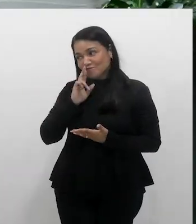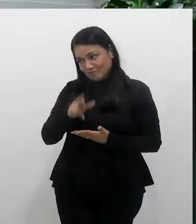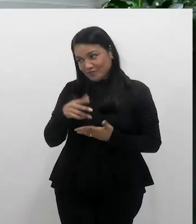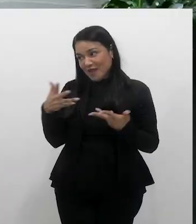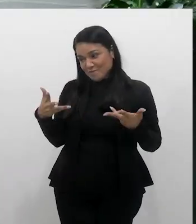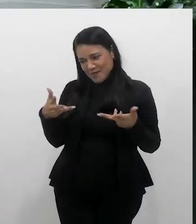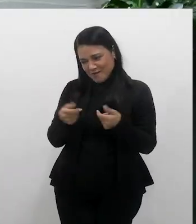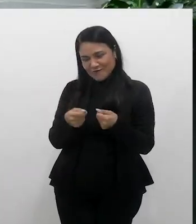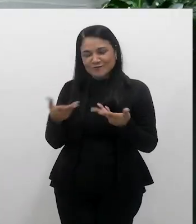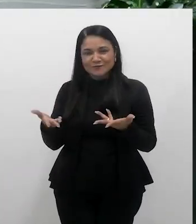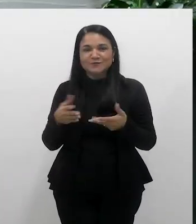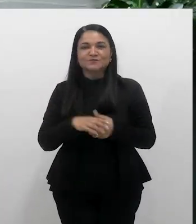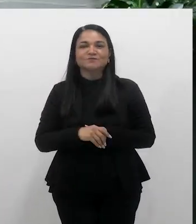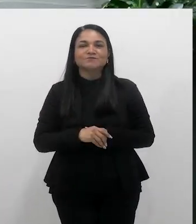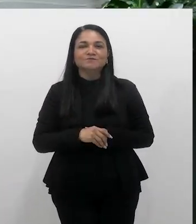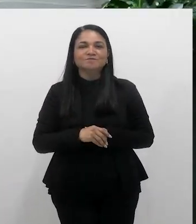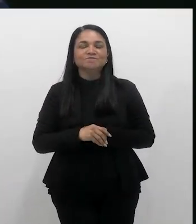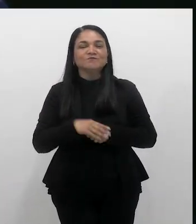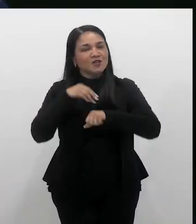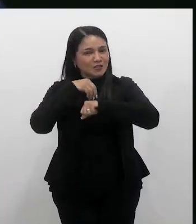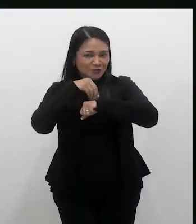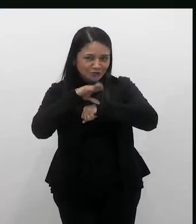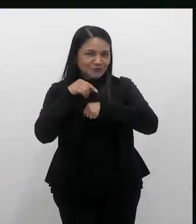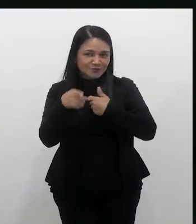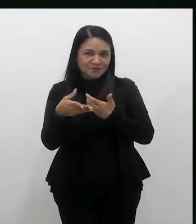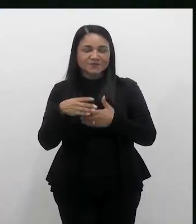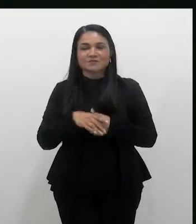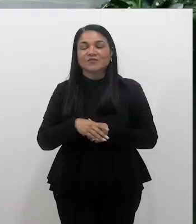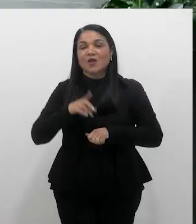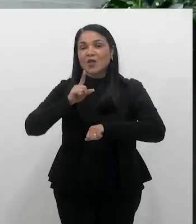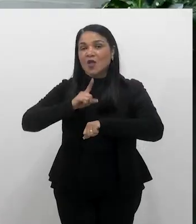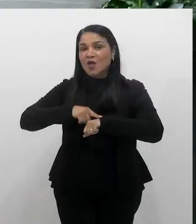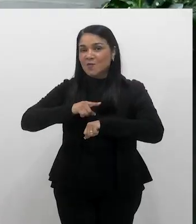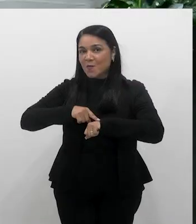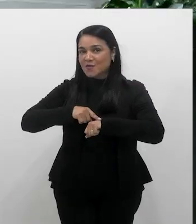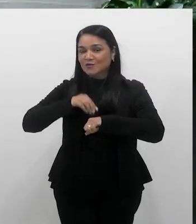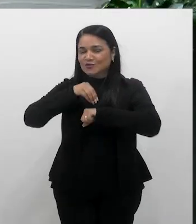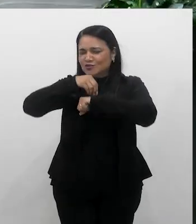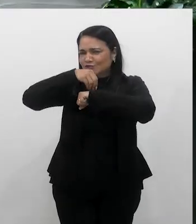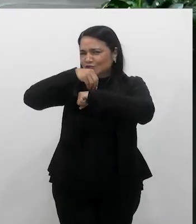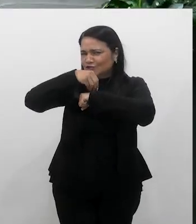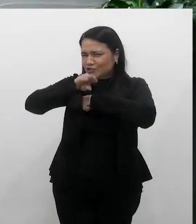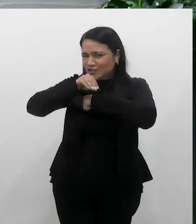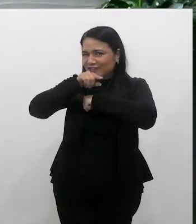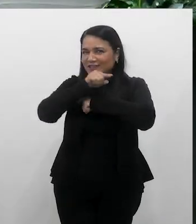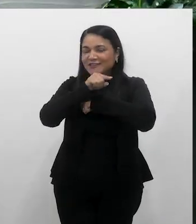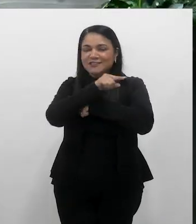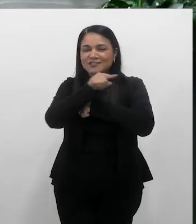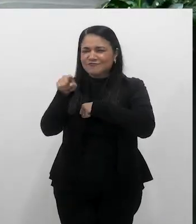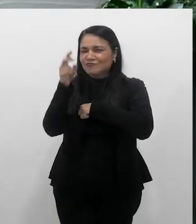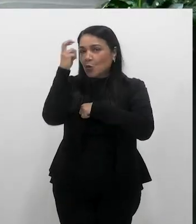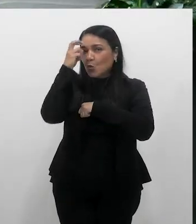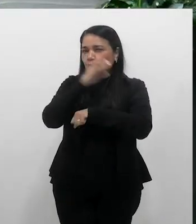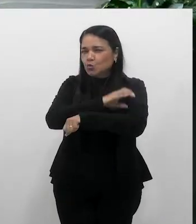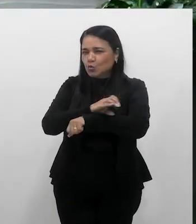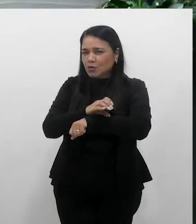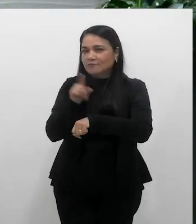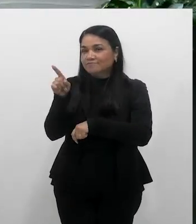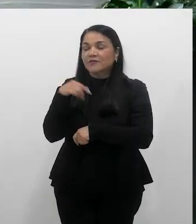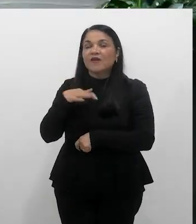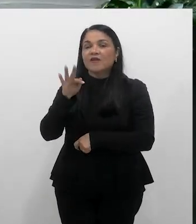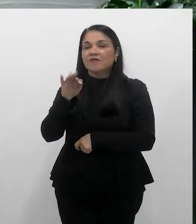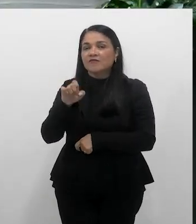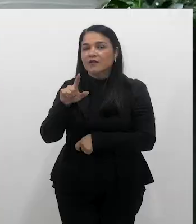falar, é genial, porque é mesmo, né? Super recomendo. Agora é a hora da nossa dica. A gente quer saber qual a dica cultural de